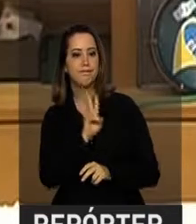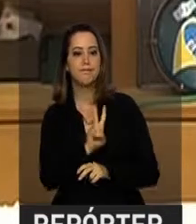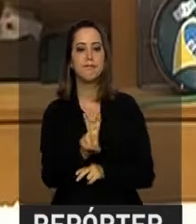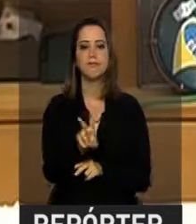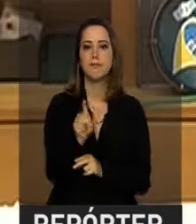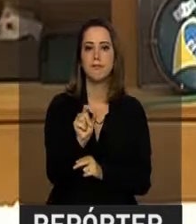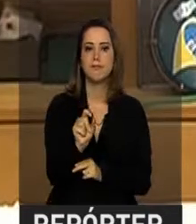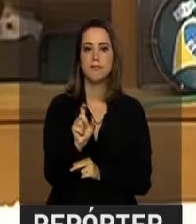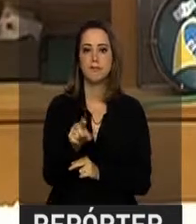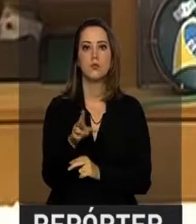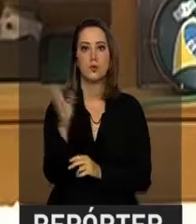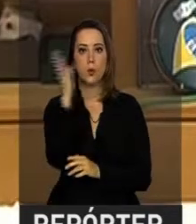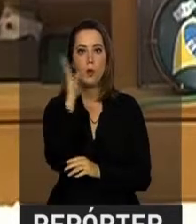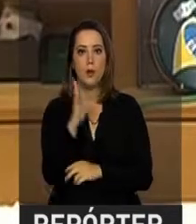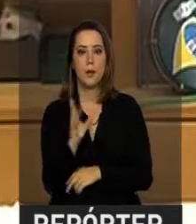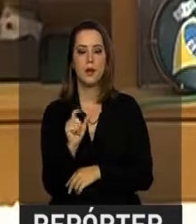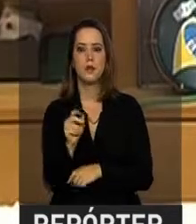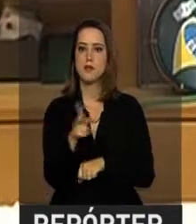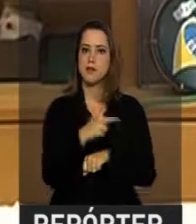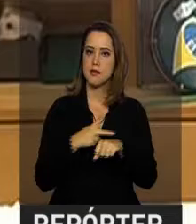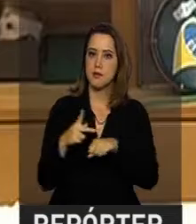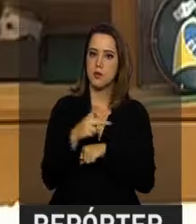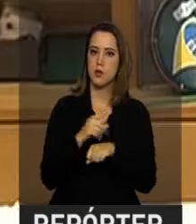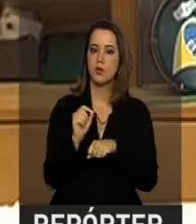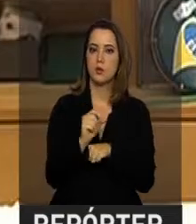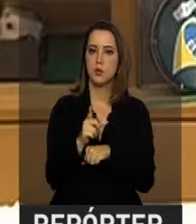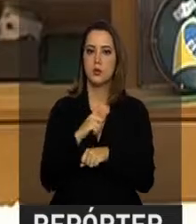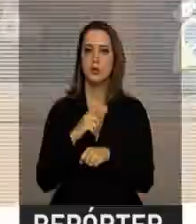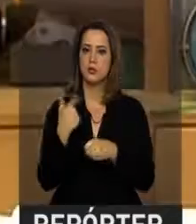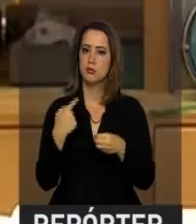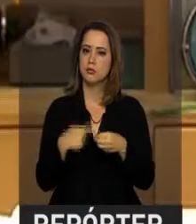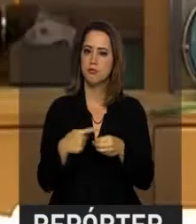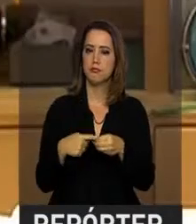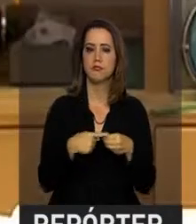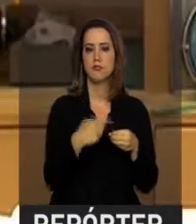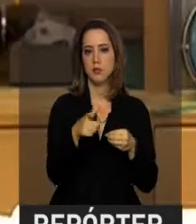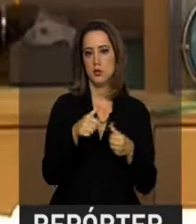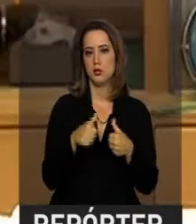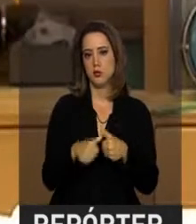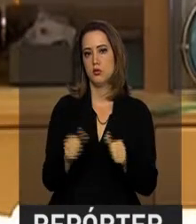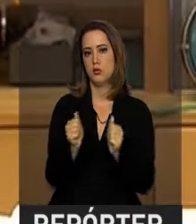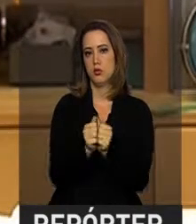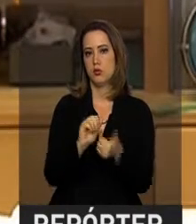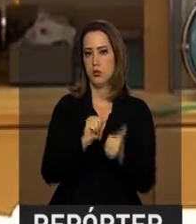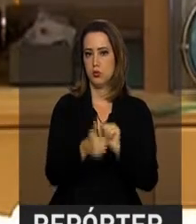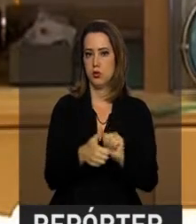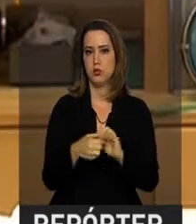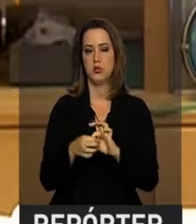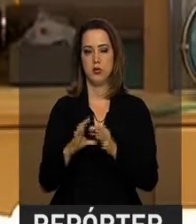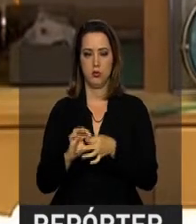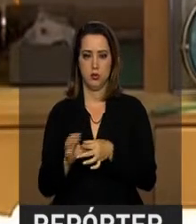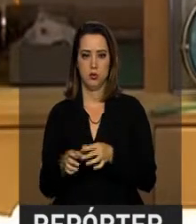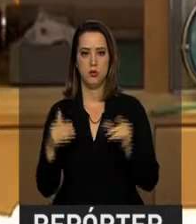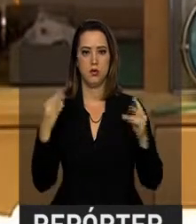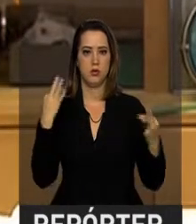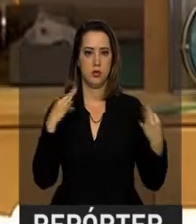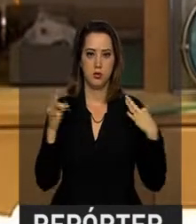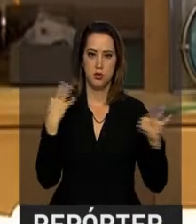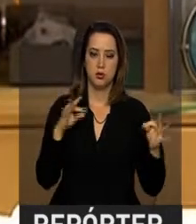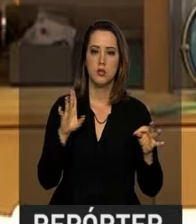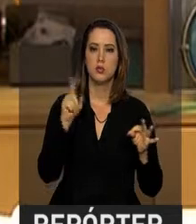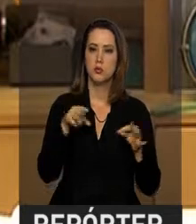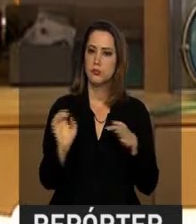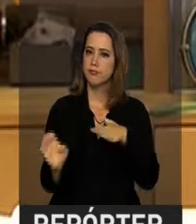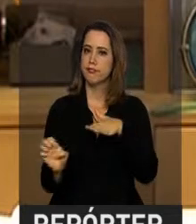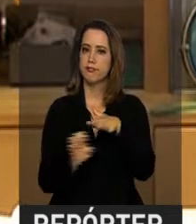né pro país ou para a cidade esteja sentindo esses eventos turismo é uma actividade é uma indústria